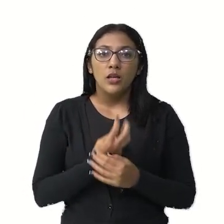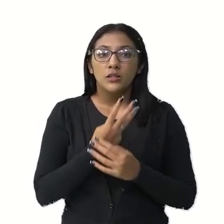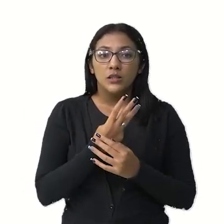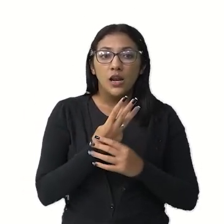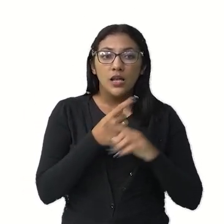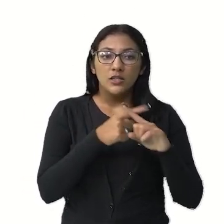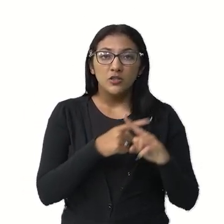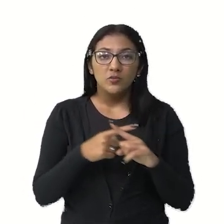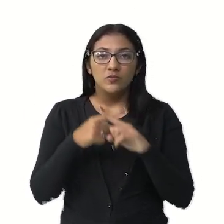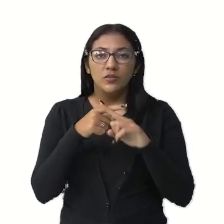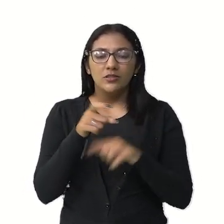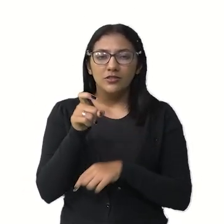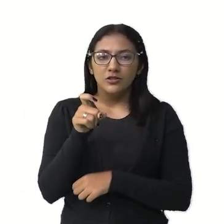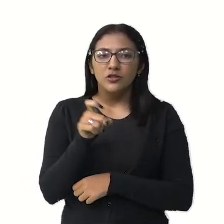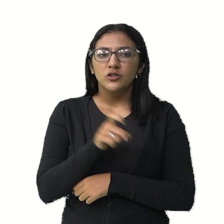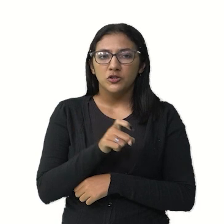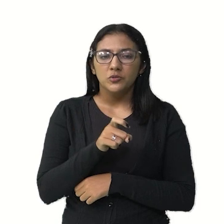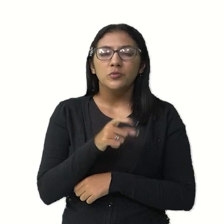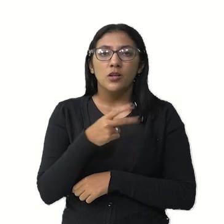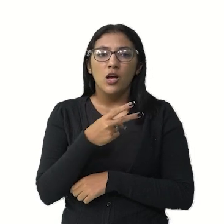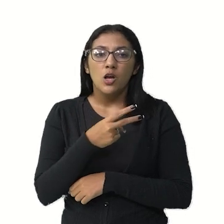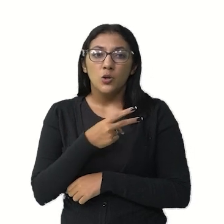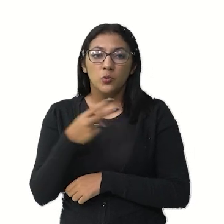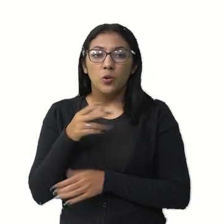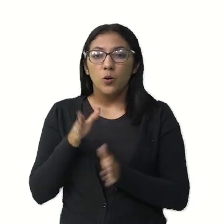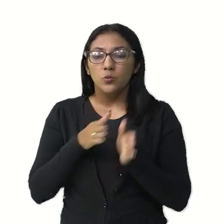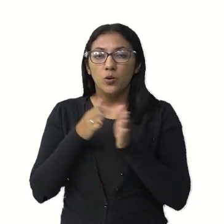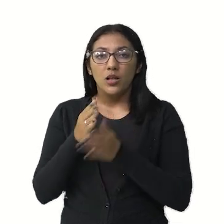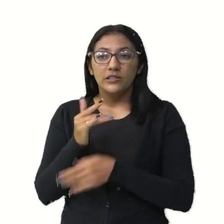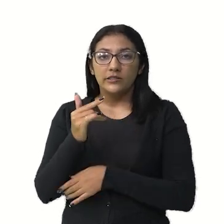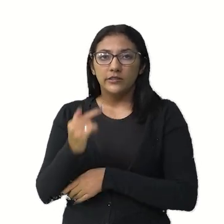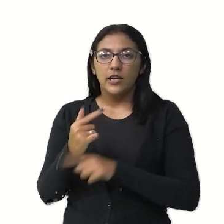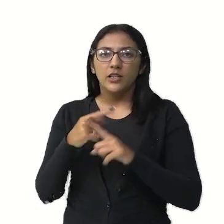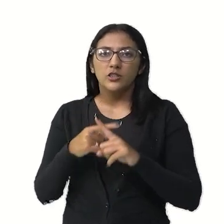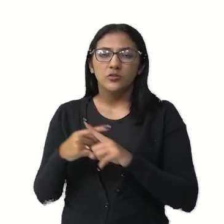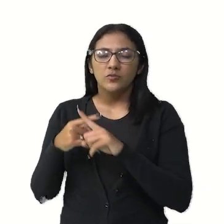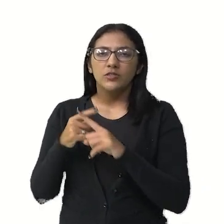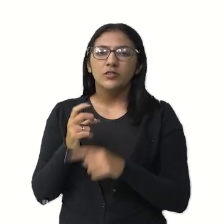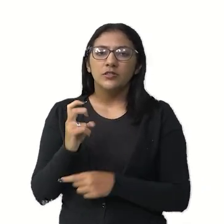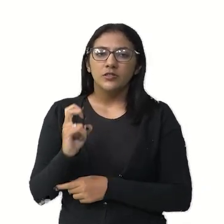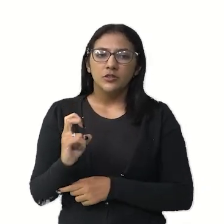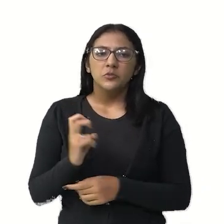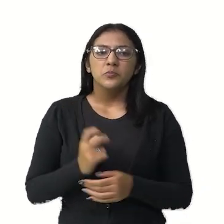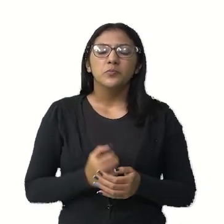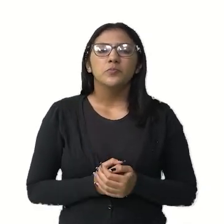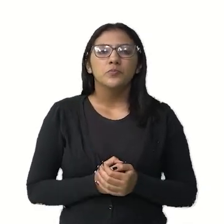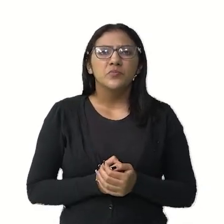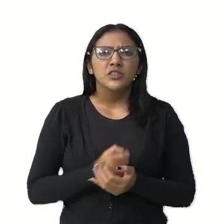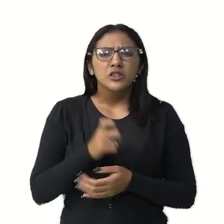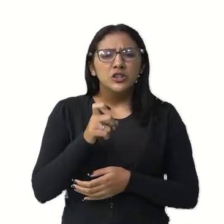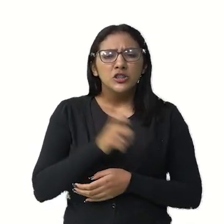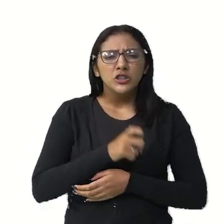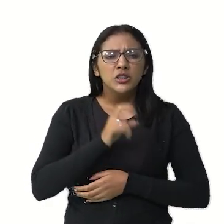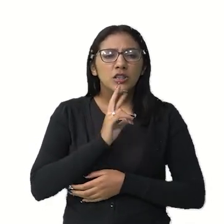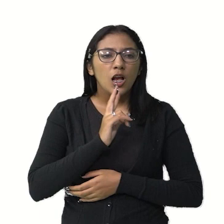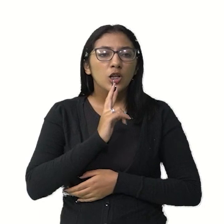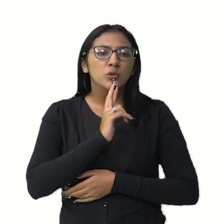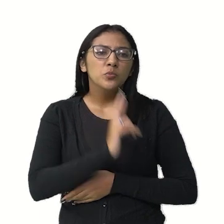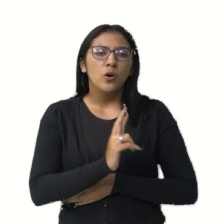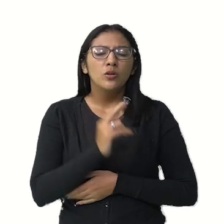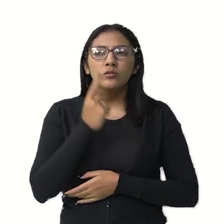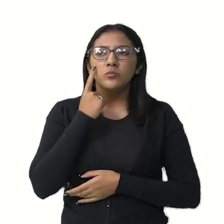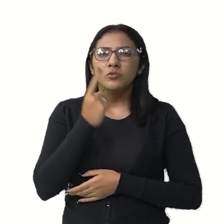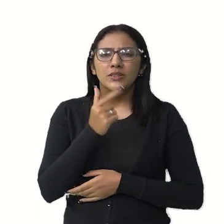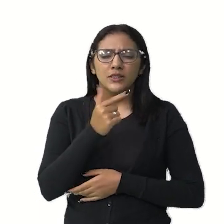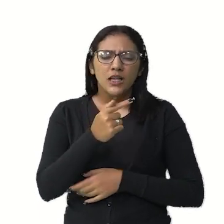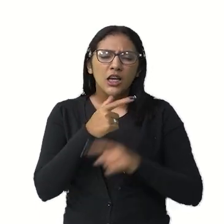com x igual a 7 multiplicado com 5. X vai ser igual, o resultado de 7